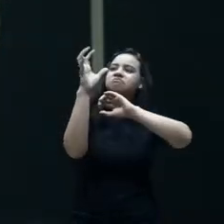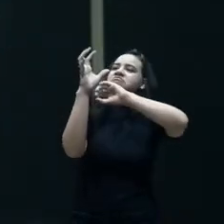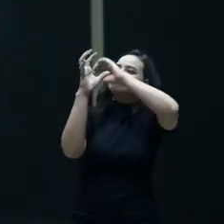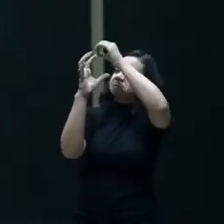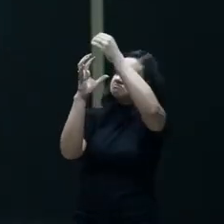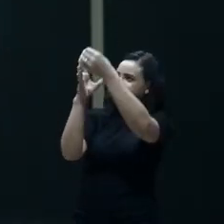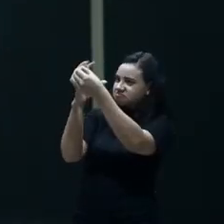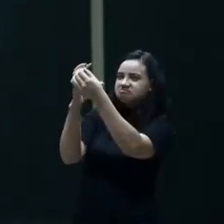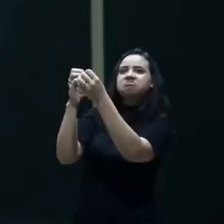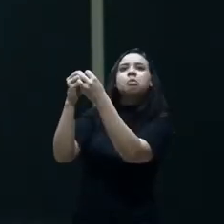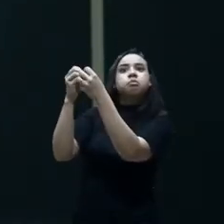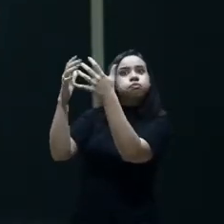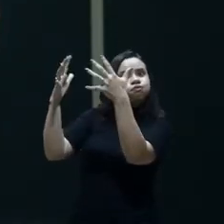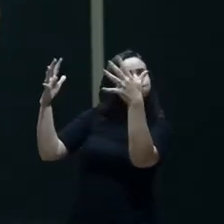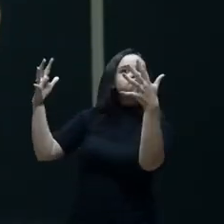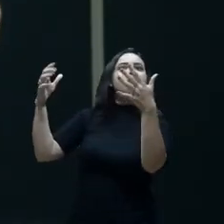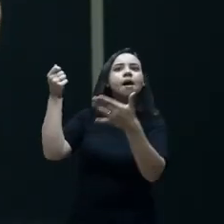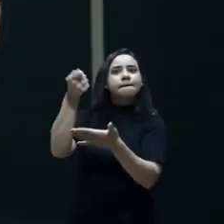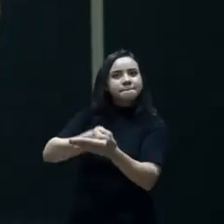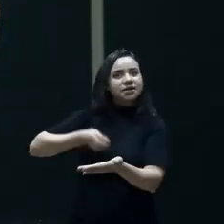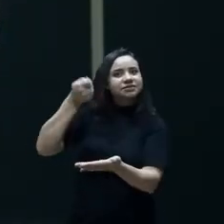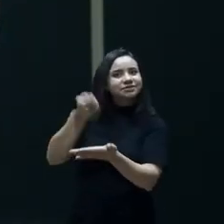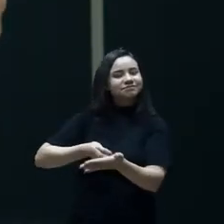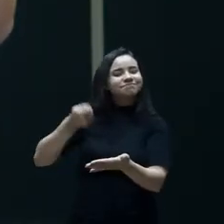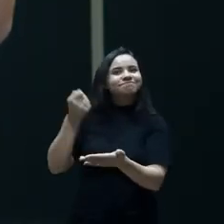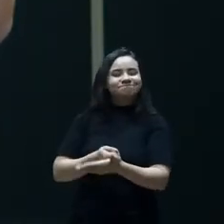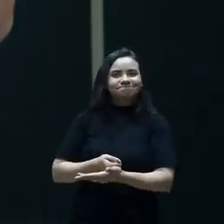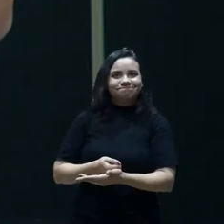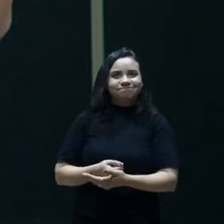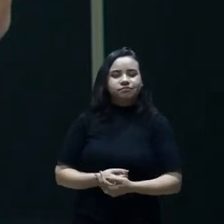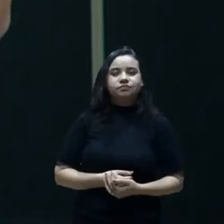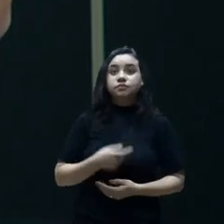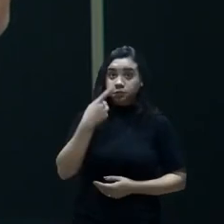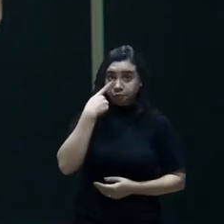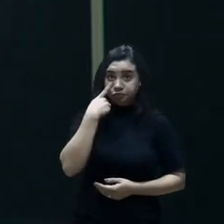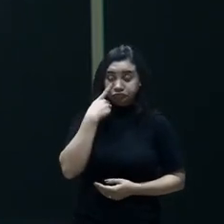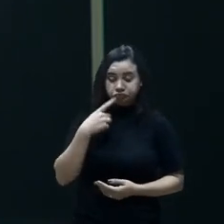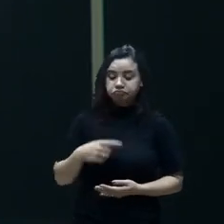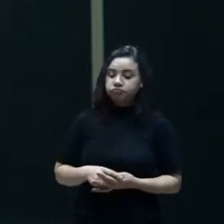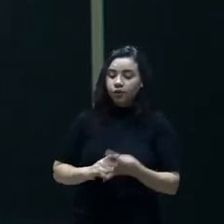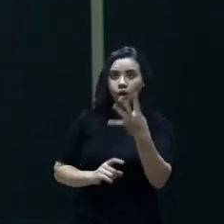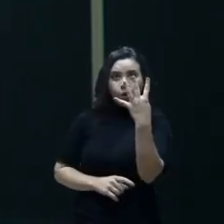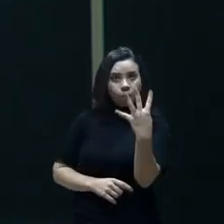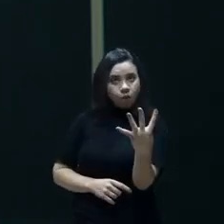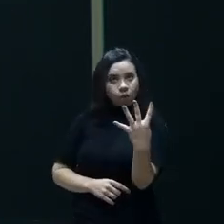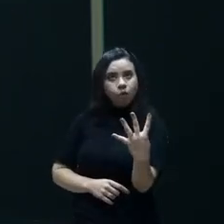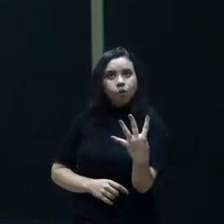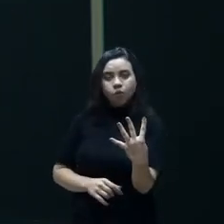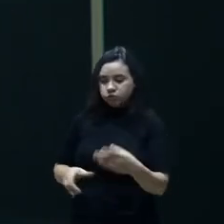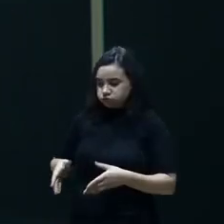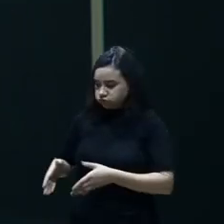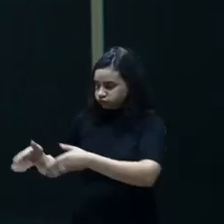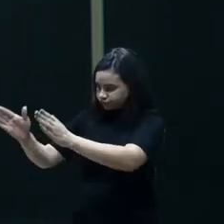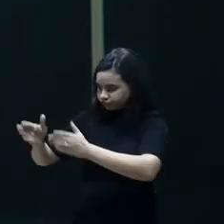Vamos pensar um pouquinho, irmãos. Quatro solos. O primeiro dá a entender que é aquele